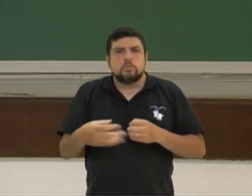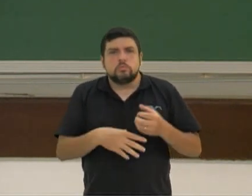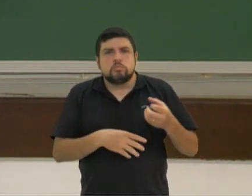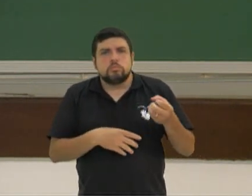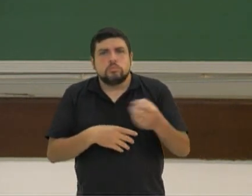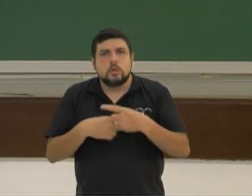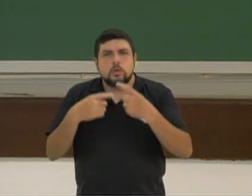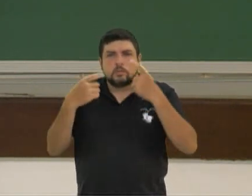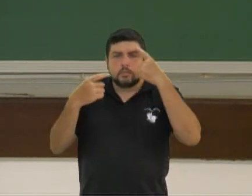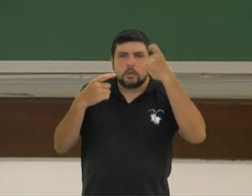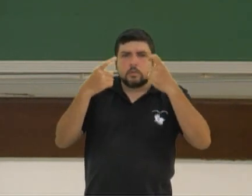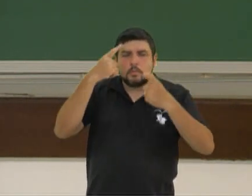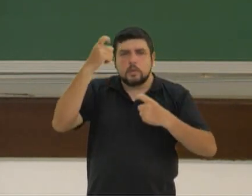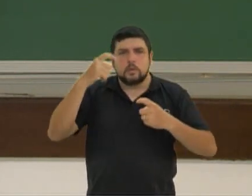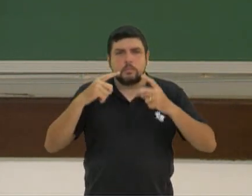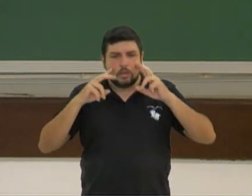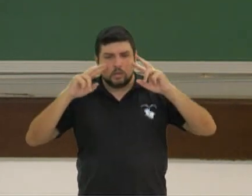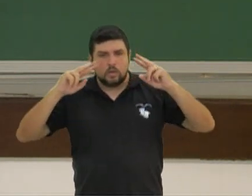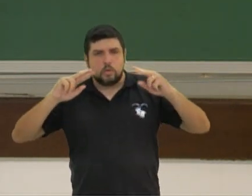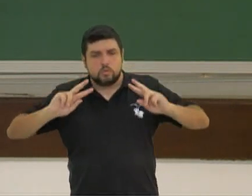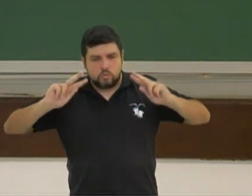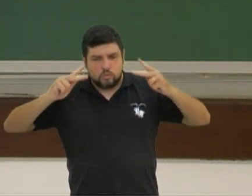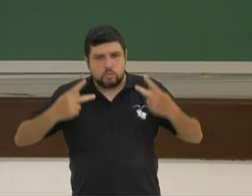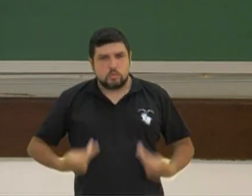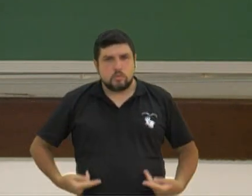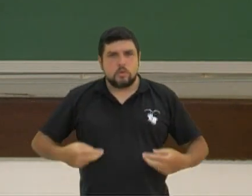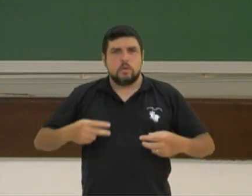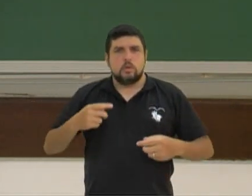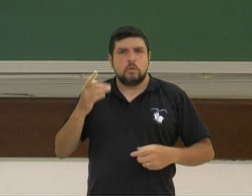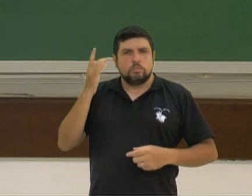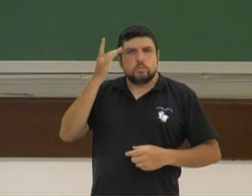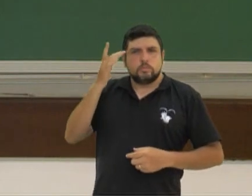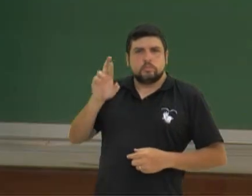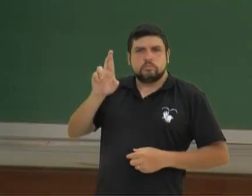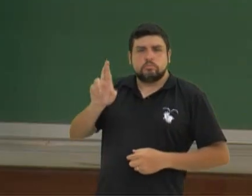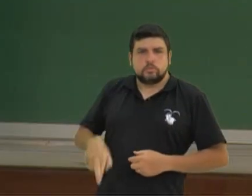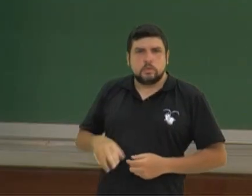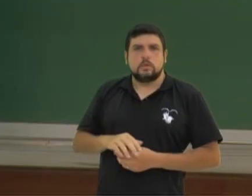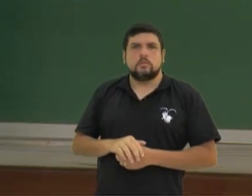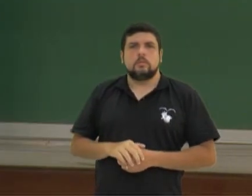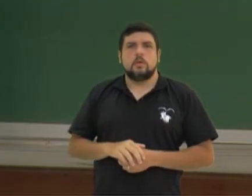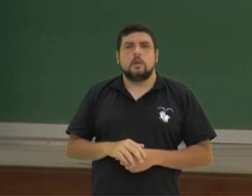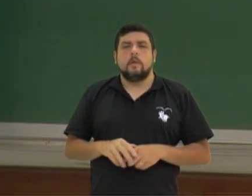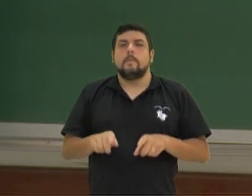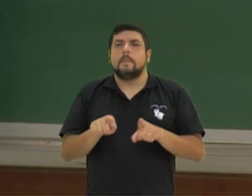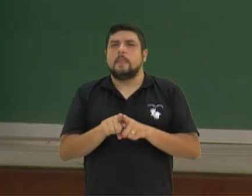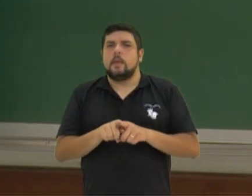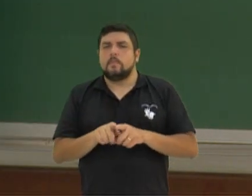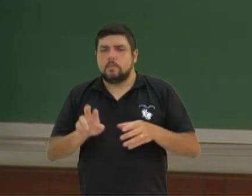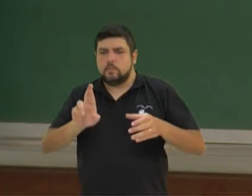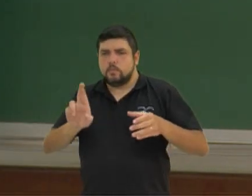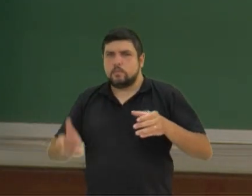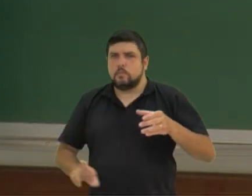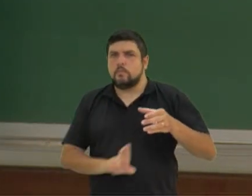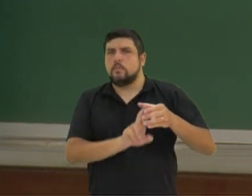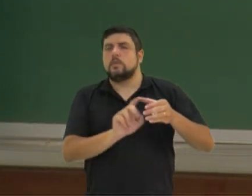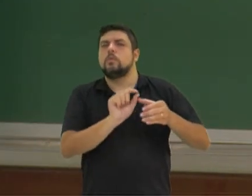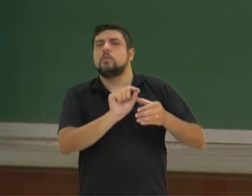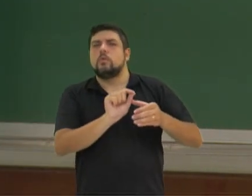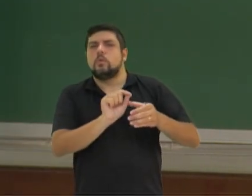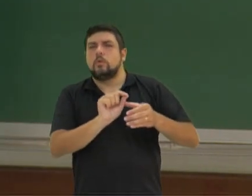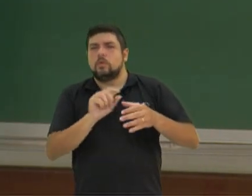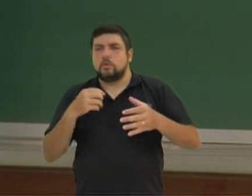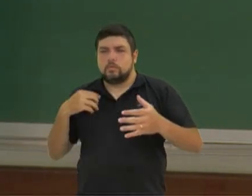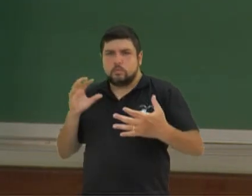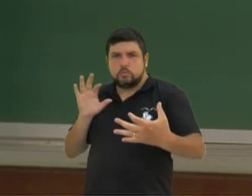né, chamado humanismo, racionalismo. Nós vamos ver que os valores importantes do Renascimento vão valorizar o